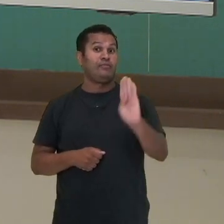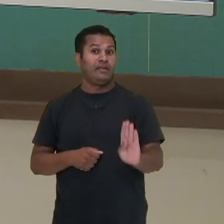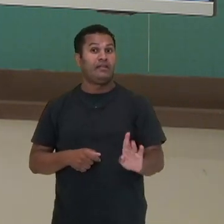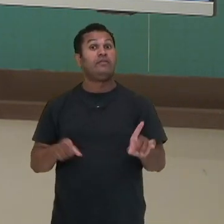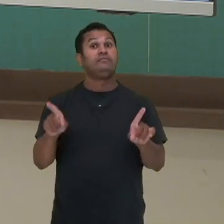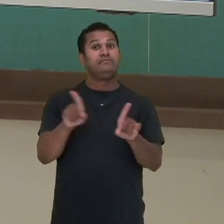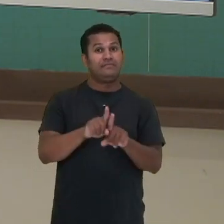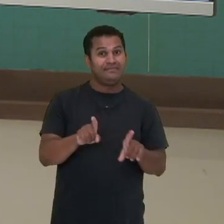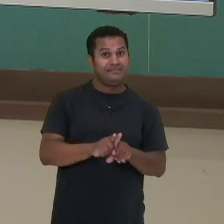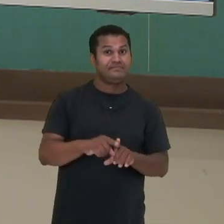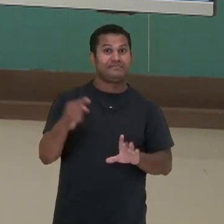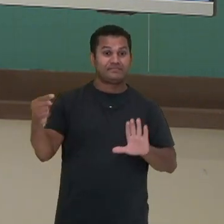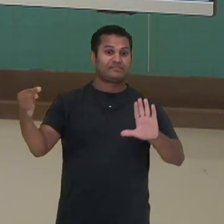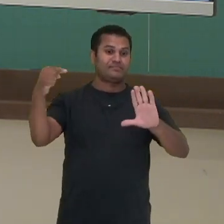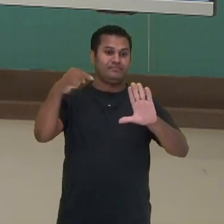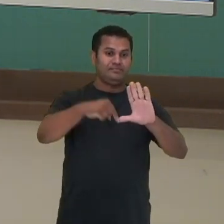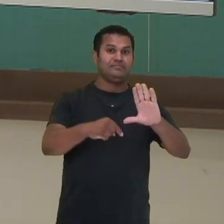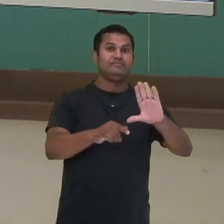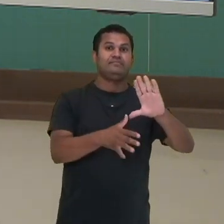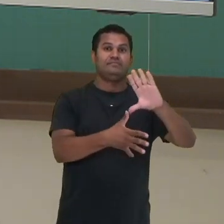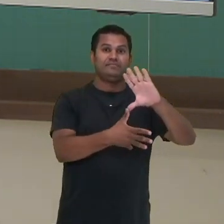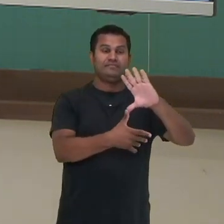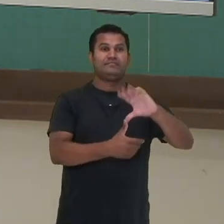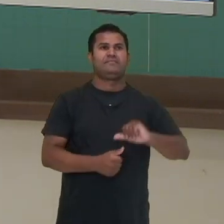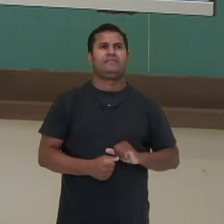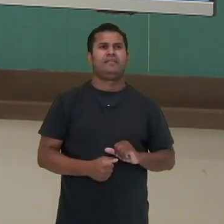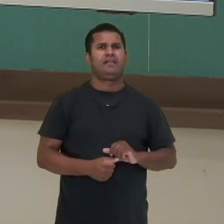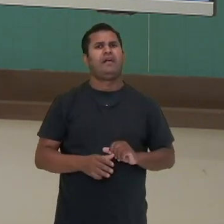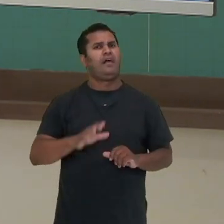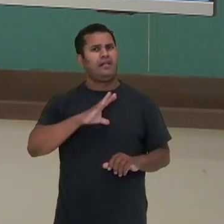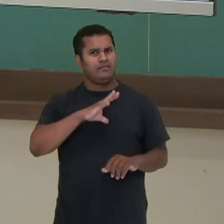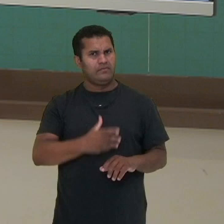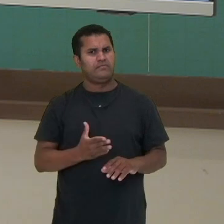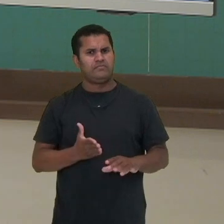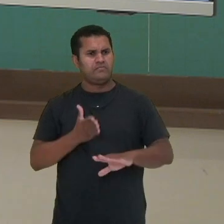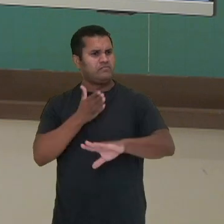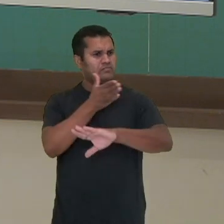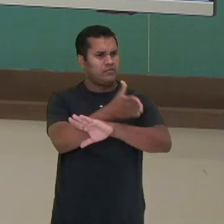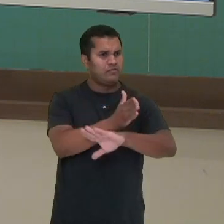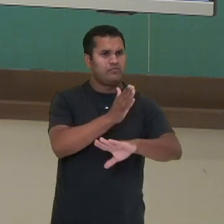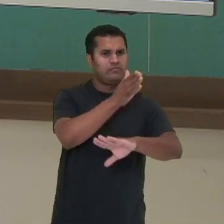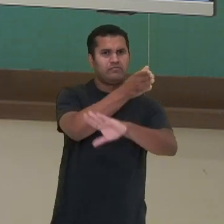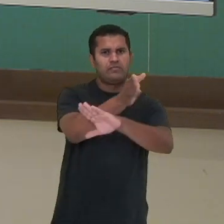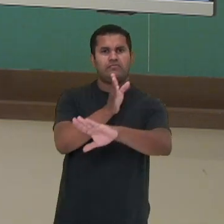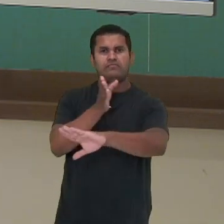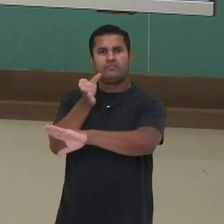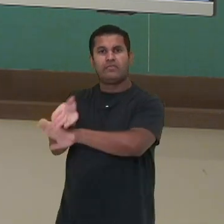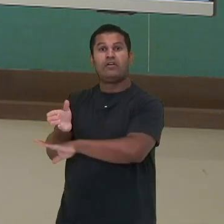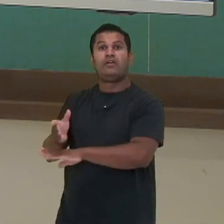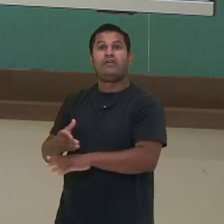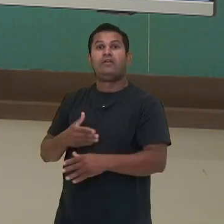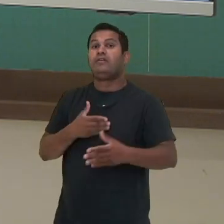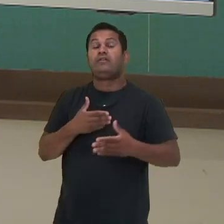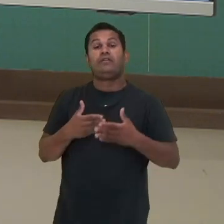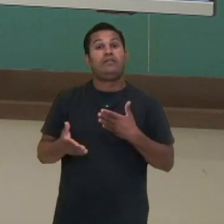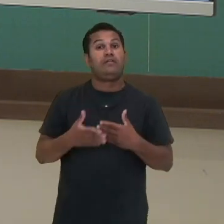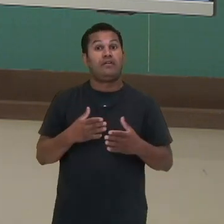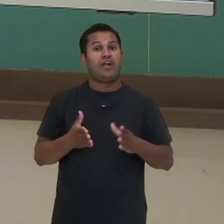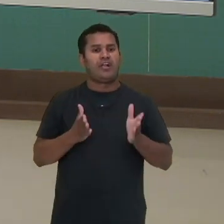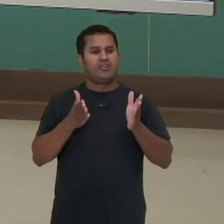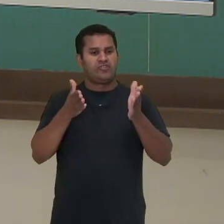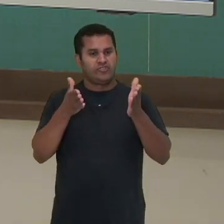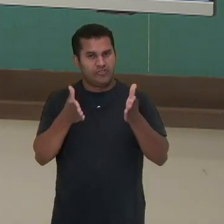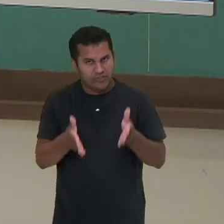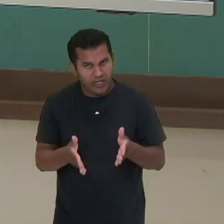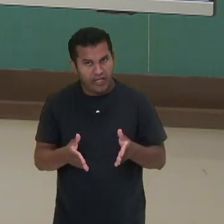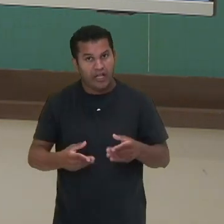no Nordeste, tá? Então ela foi audaciosa. Por isso eu disse audaciosa, porque ela disputa esse mar com